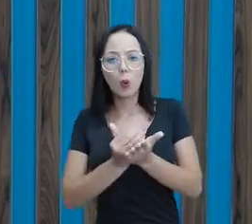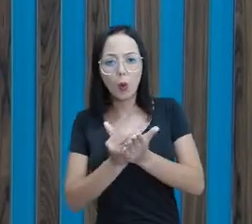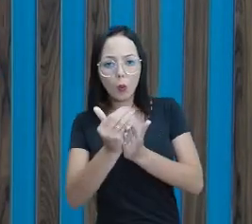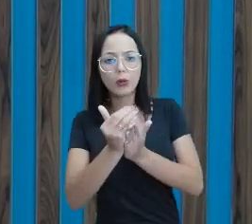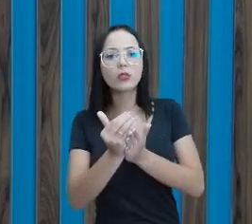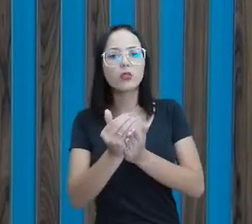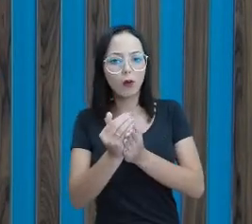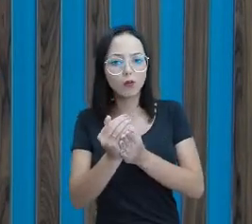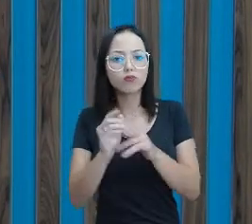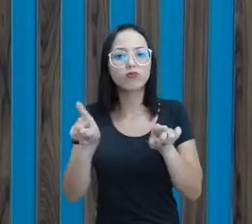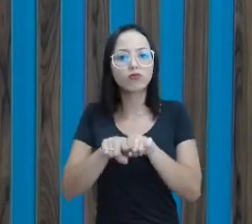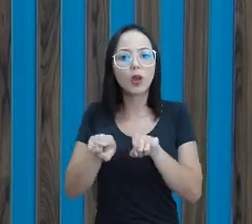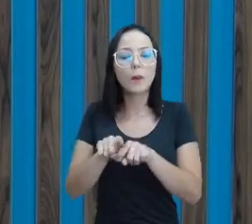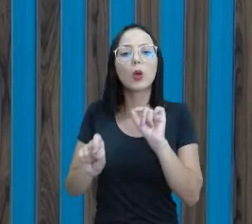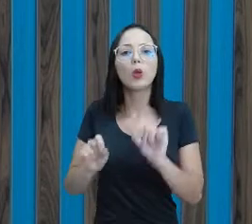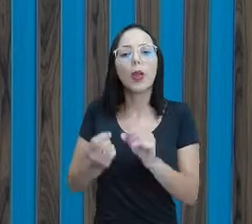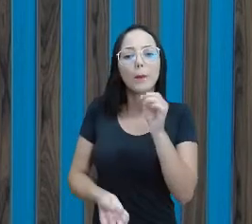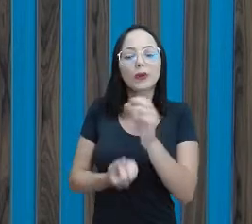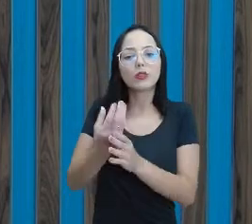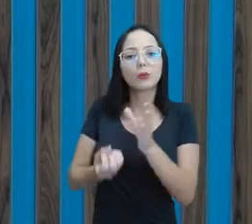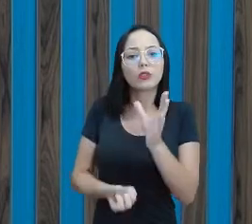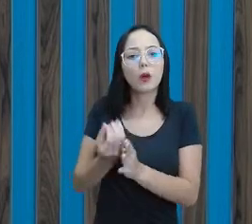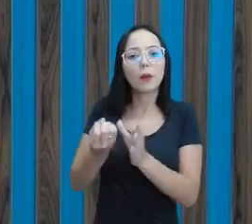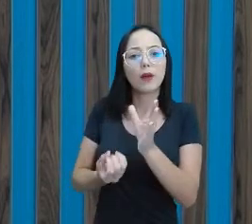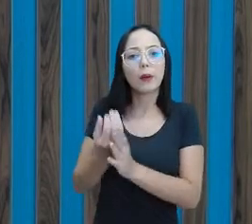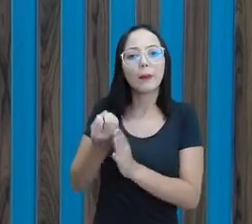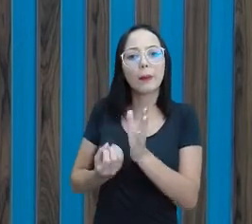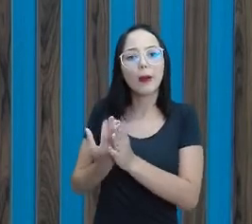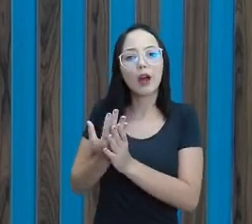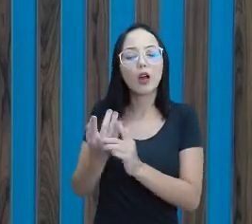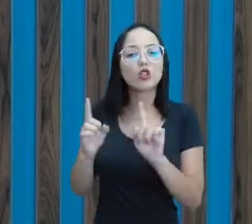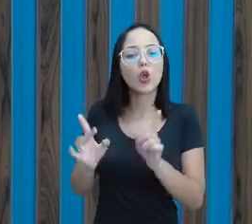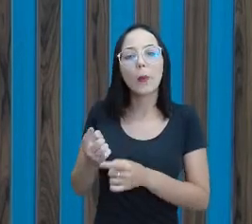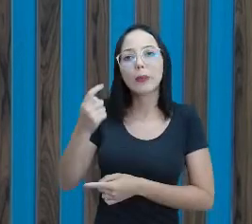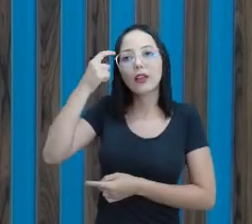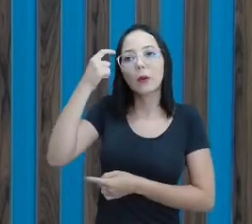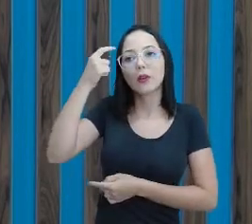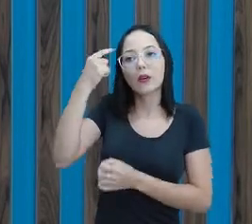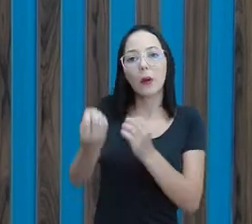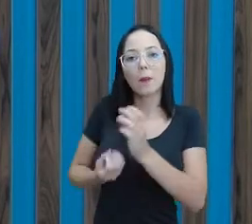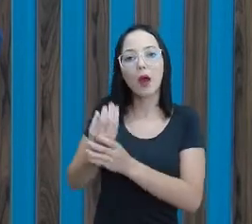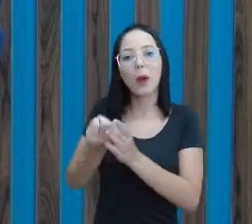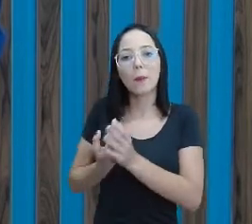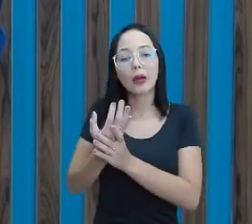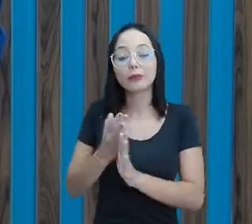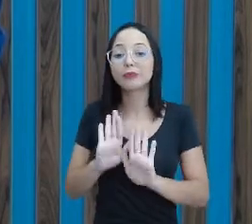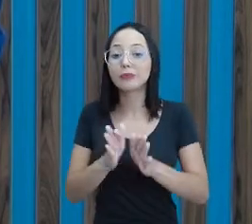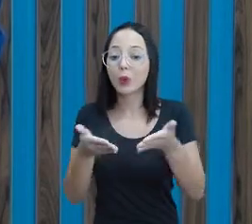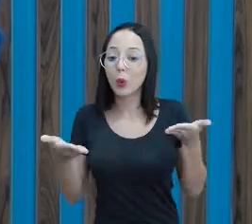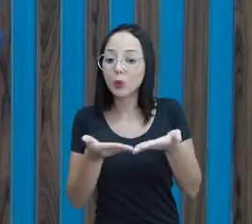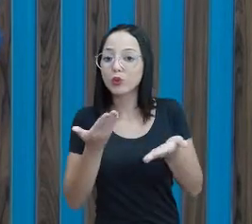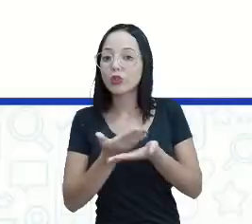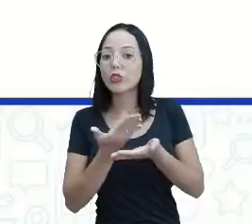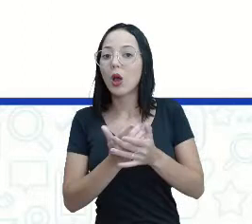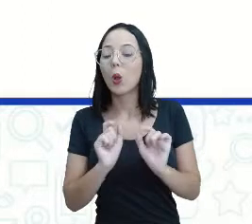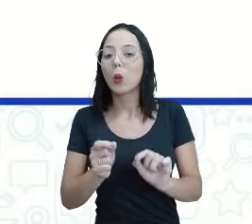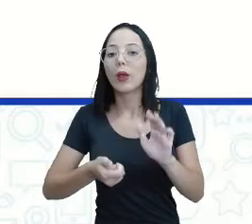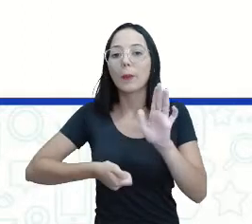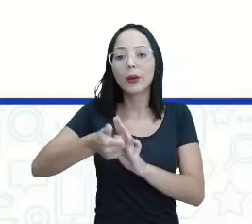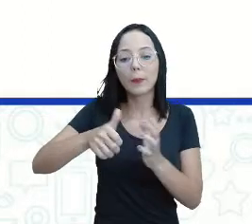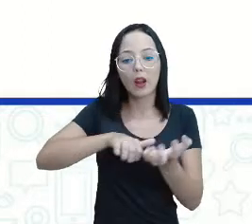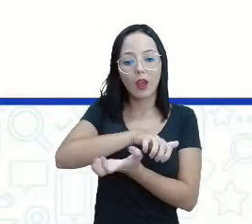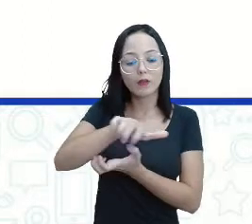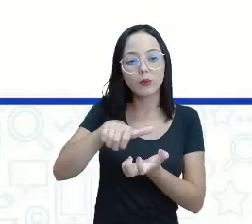mecanizado e era produção, só se pensava em produzir, tá? Então, hoje, a nossa aula de hoje é primeira revolução,